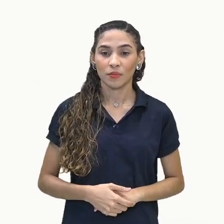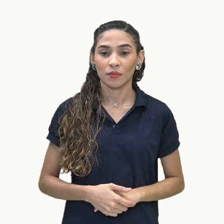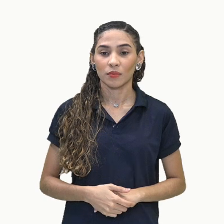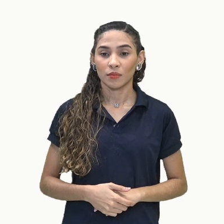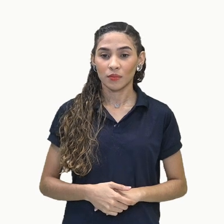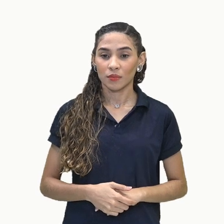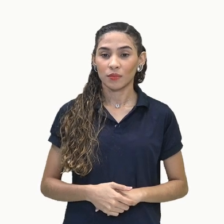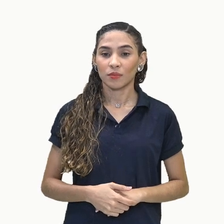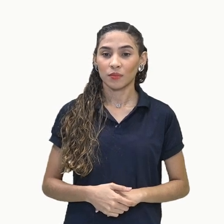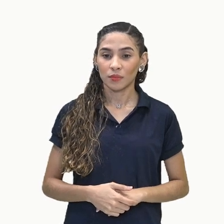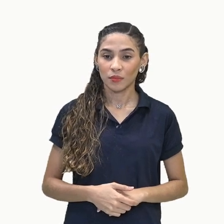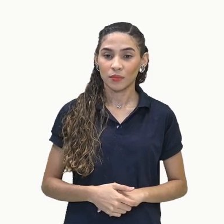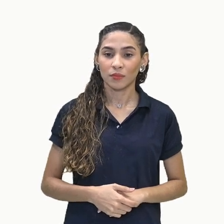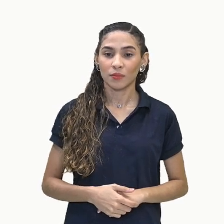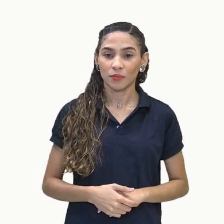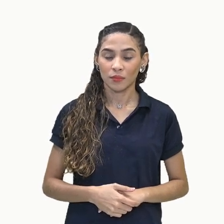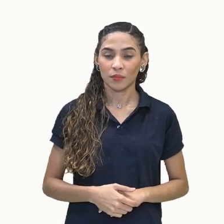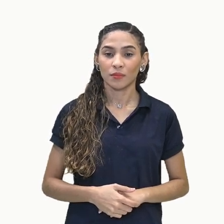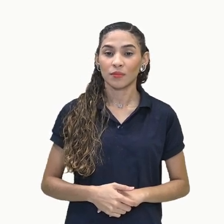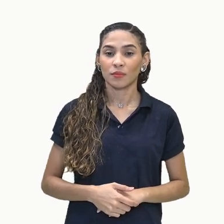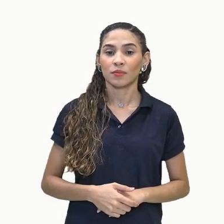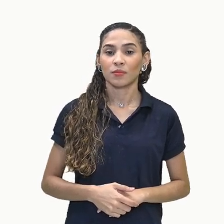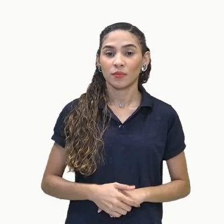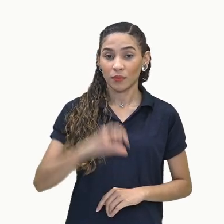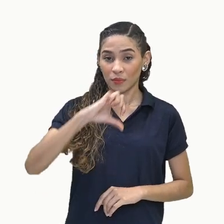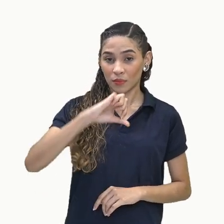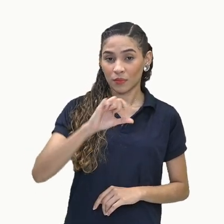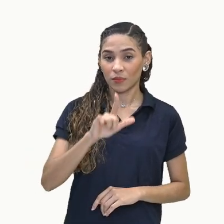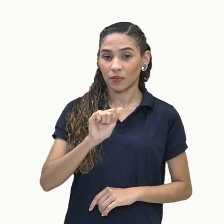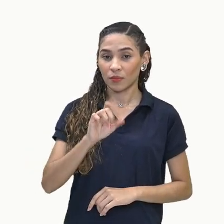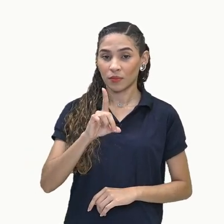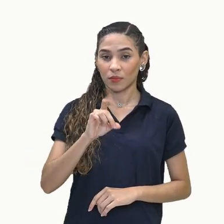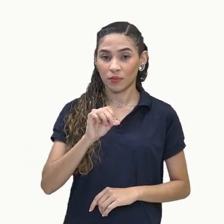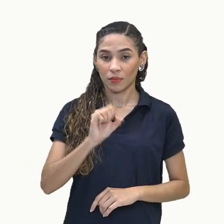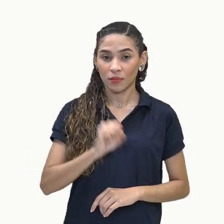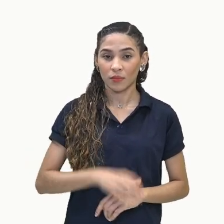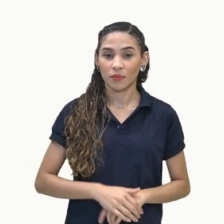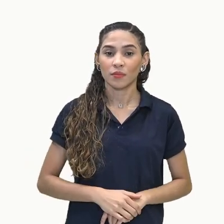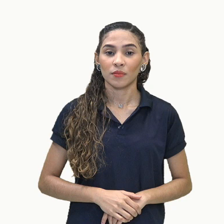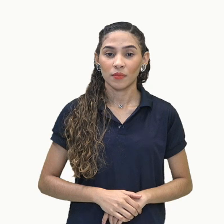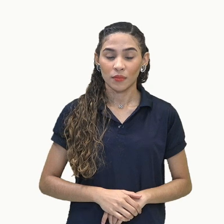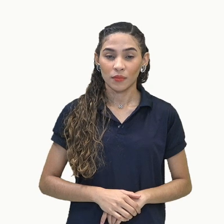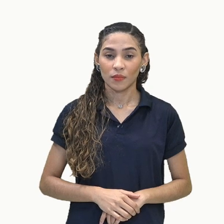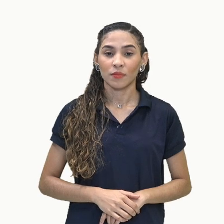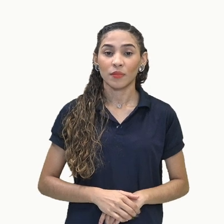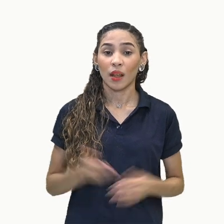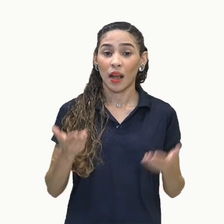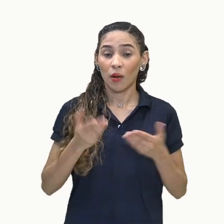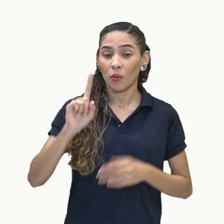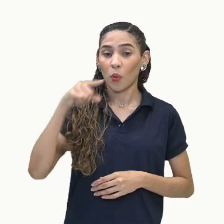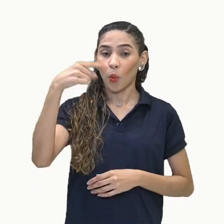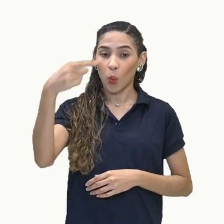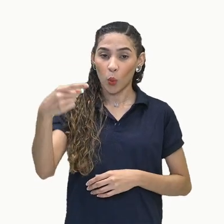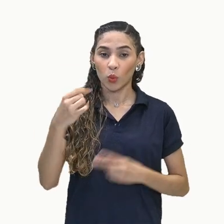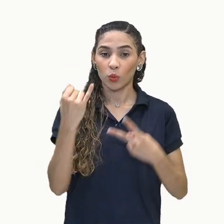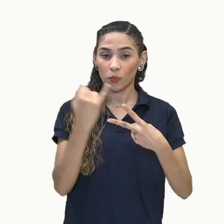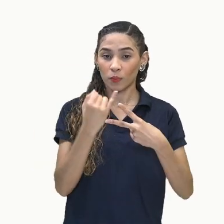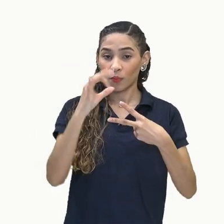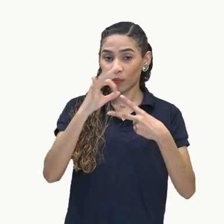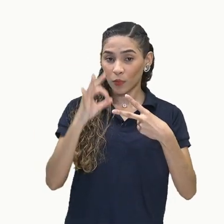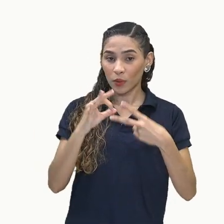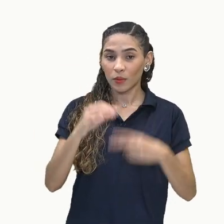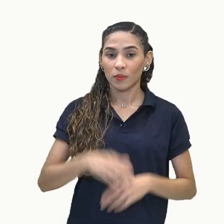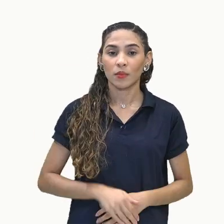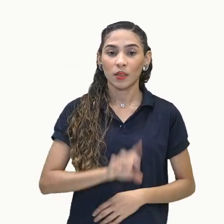8, 9 lados, tá? Eneágono. Nosso próximo polígono é